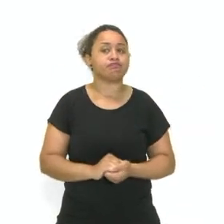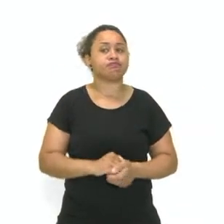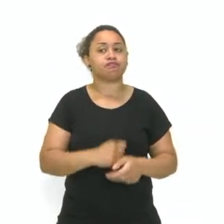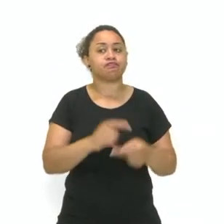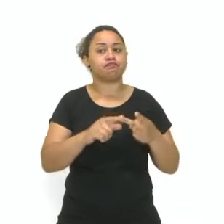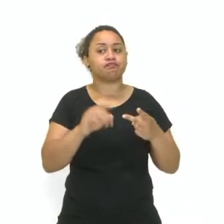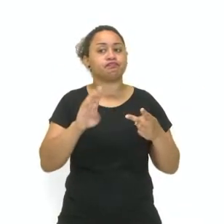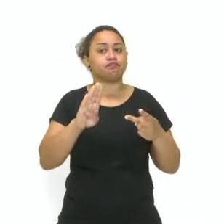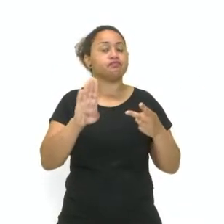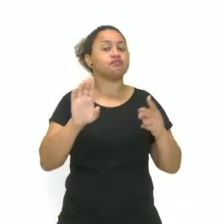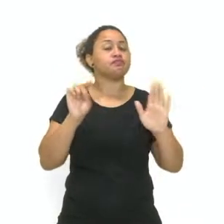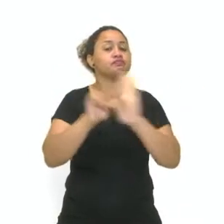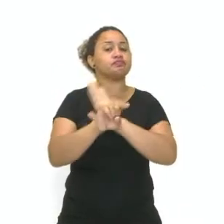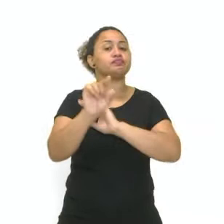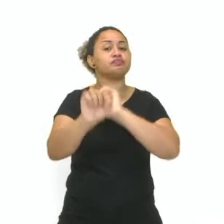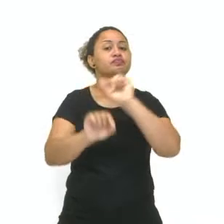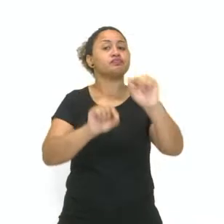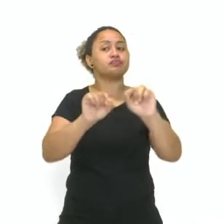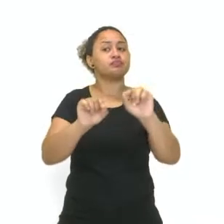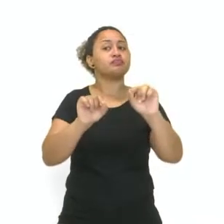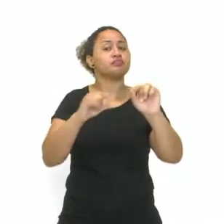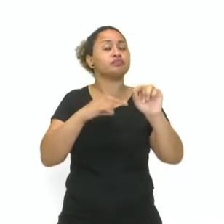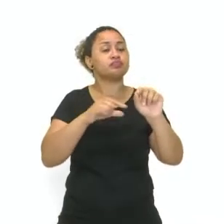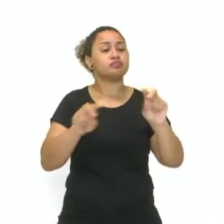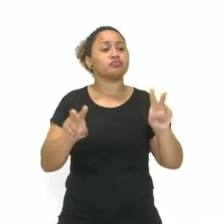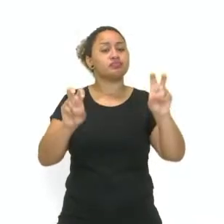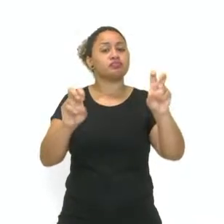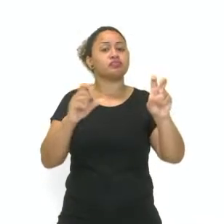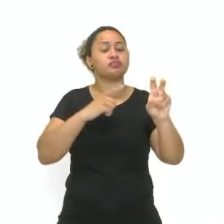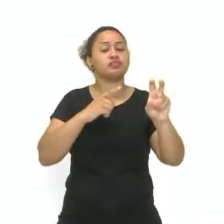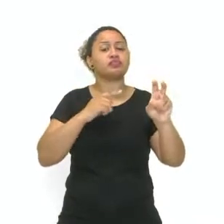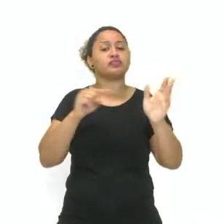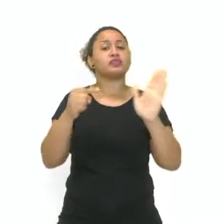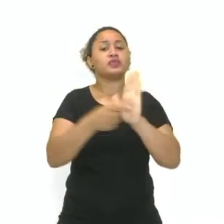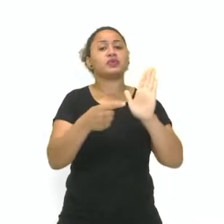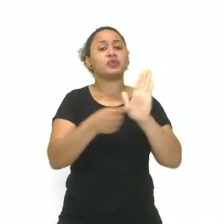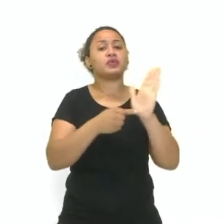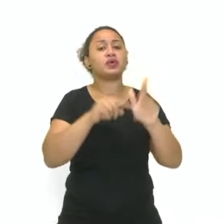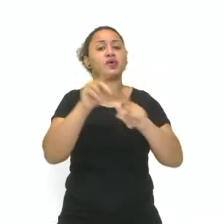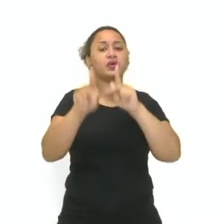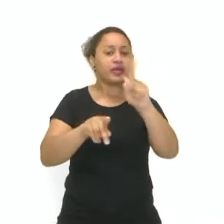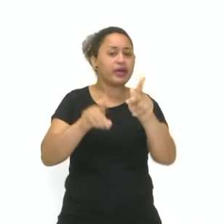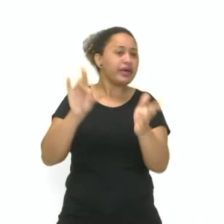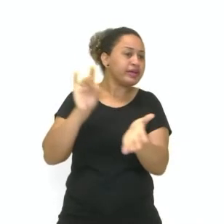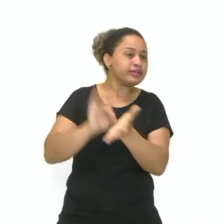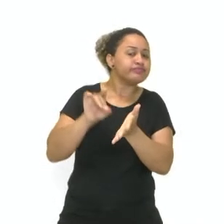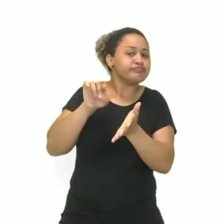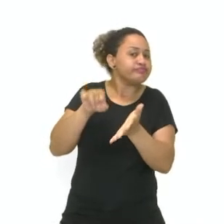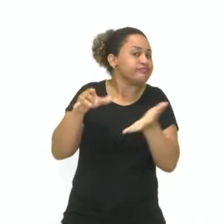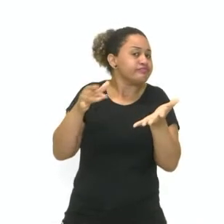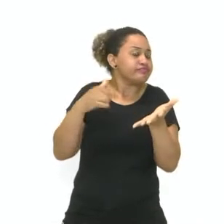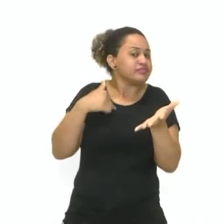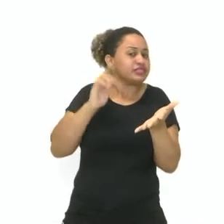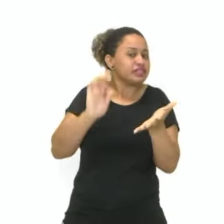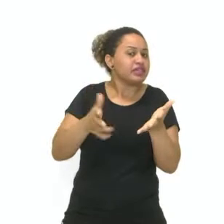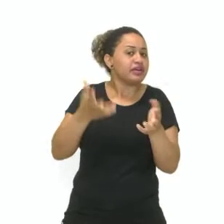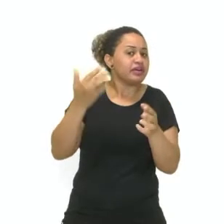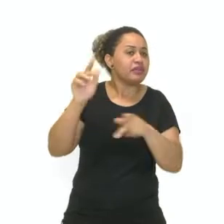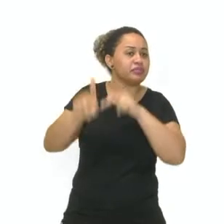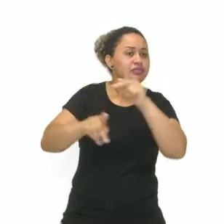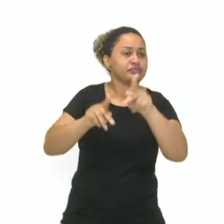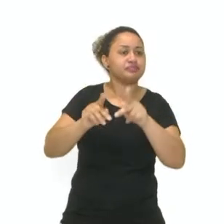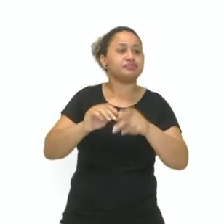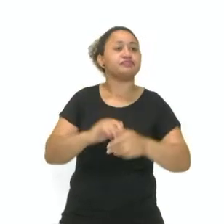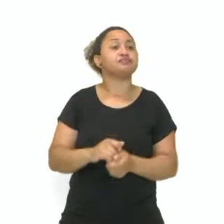eu pergunto, o trecho traz uma denúncia a respeito dos povos originários. Então, alguns